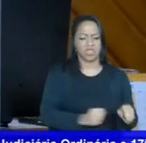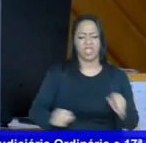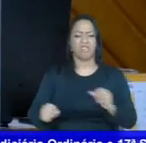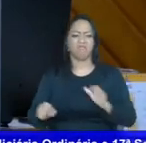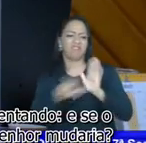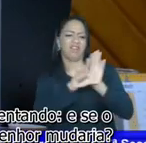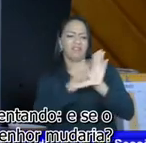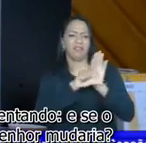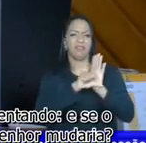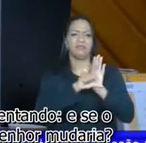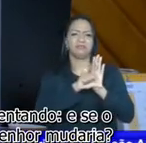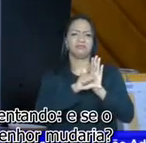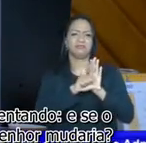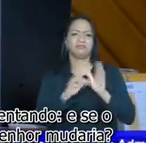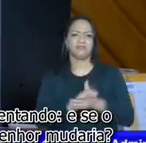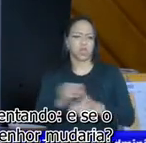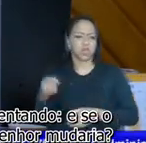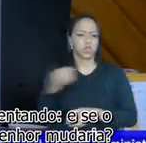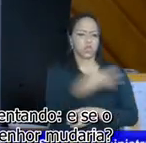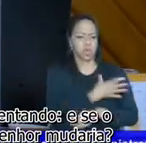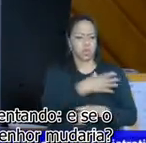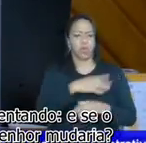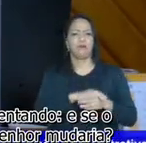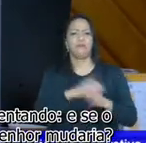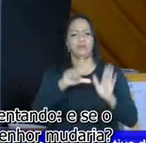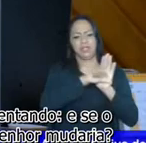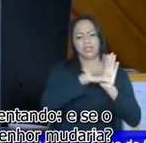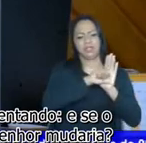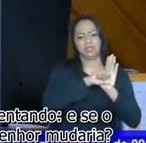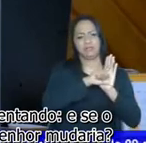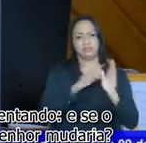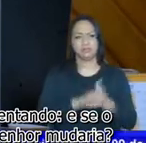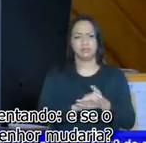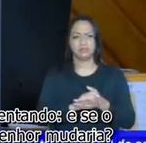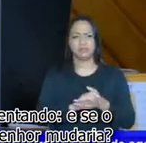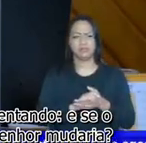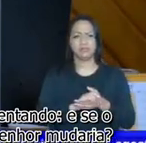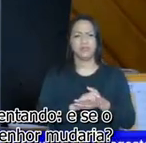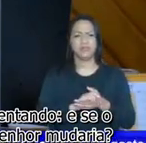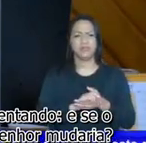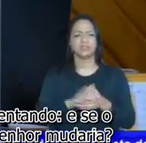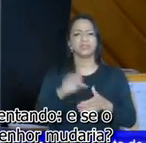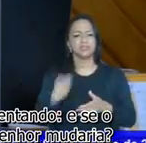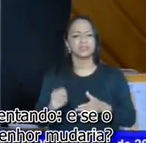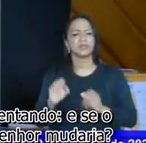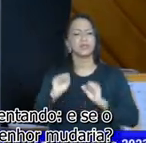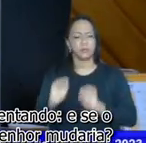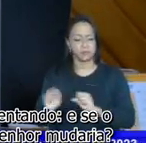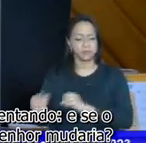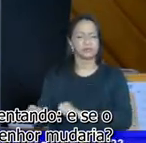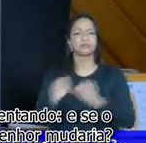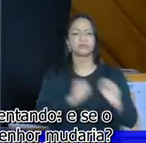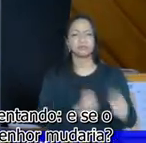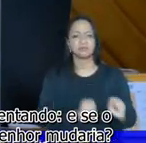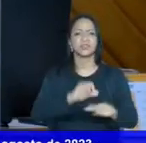legislativo para inovar no ordenamento jurídico. Outro dia estávamos comentando, e se o senhor tivesse o poder constituinte